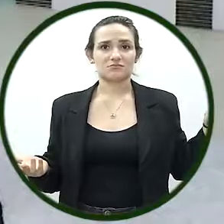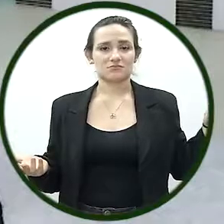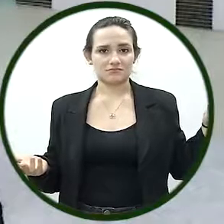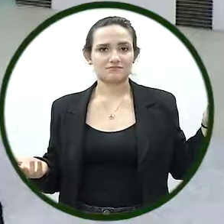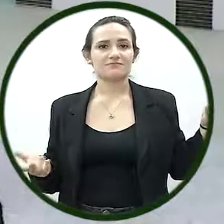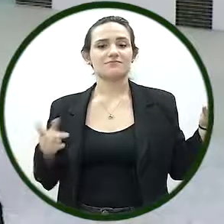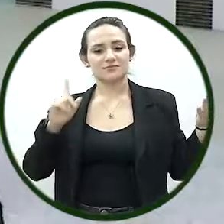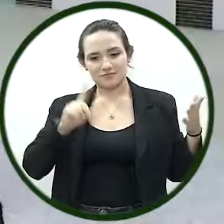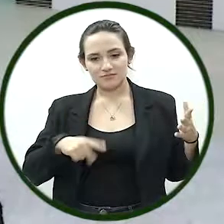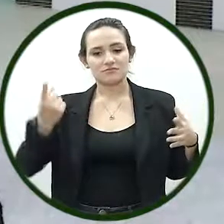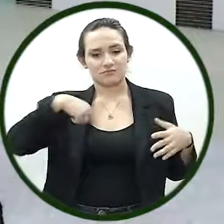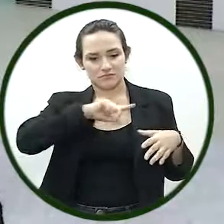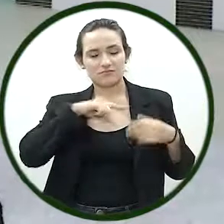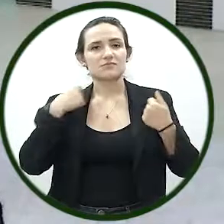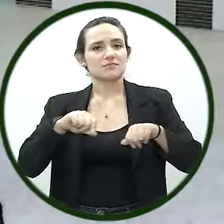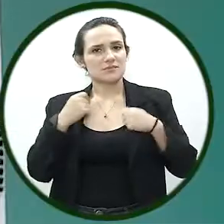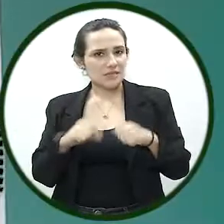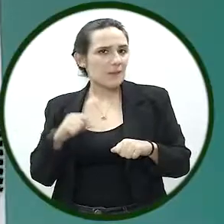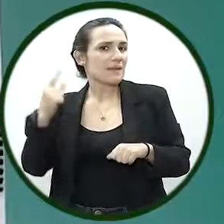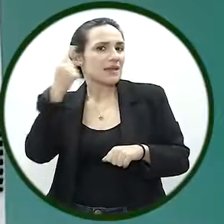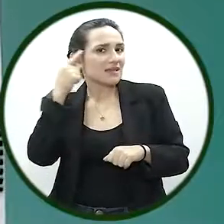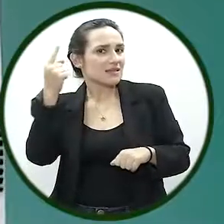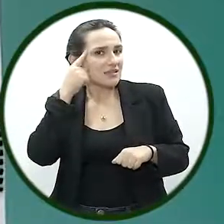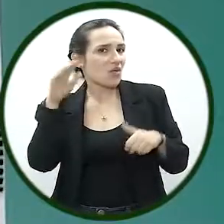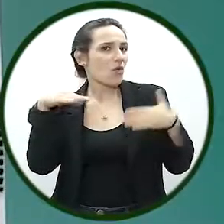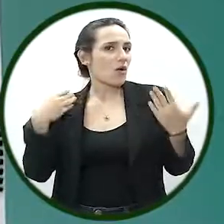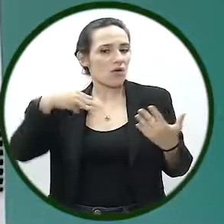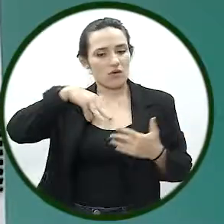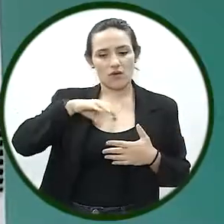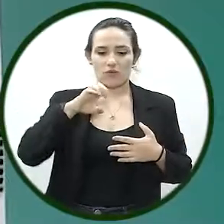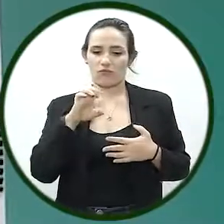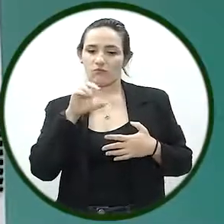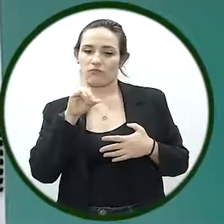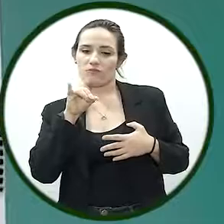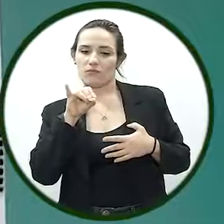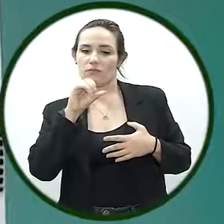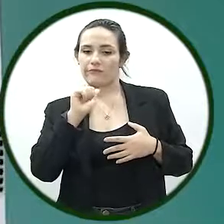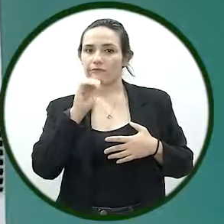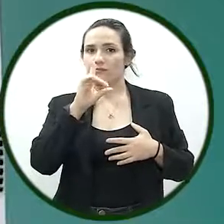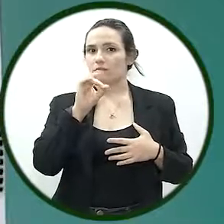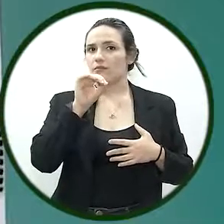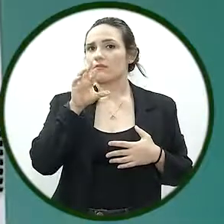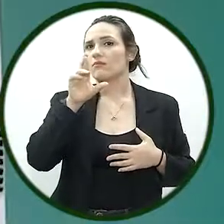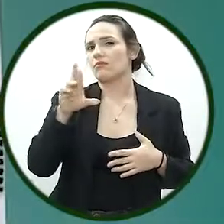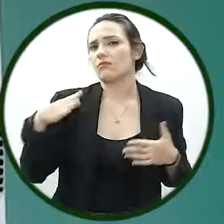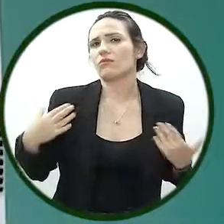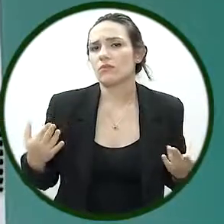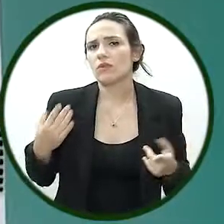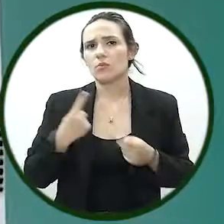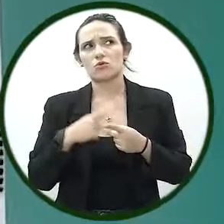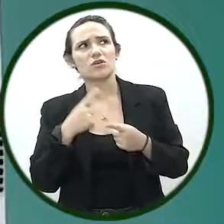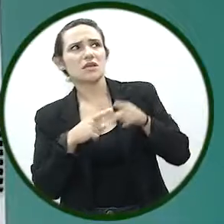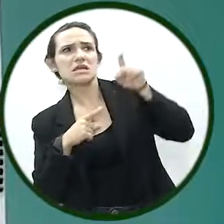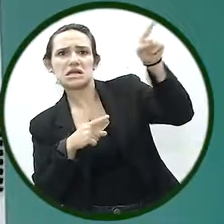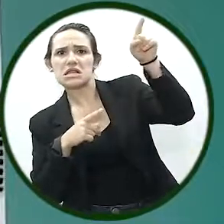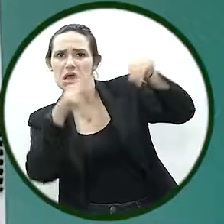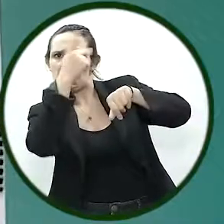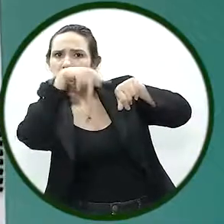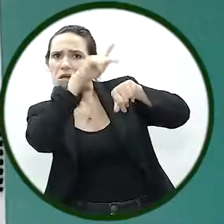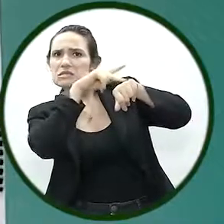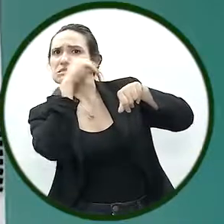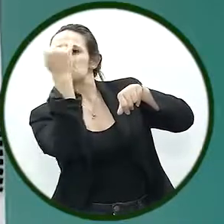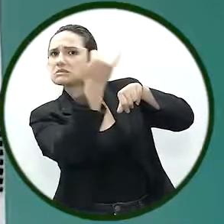chegar perto da Noruega. Exatamente. Os mediadores. Quais são os mediadores? O que é importante? O que é importante nesses países